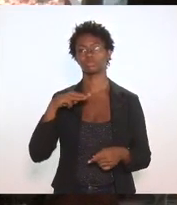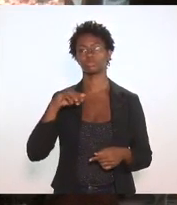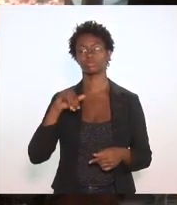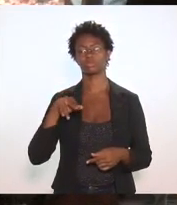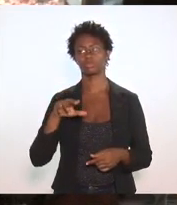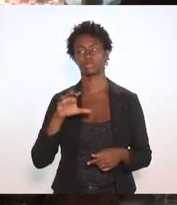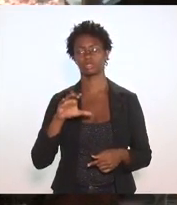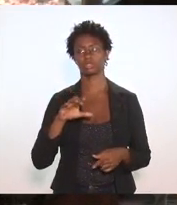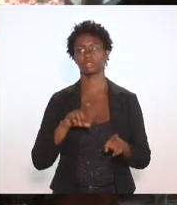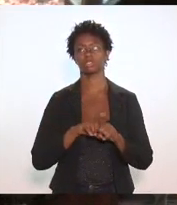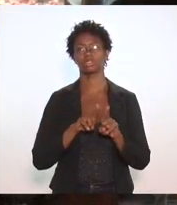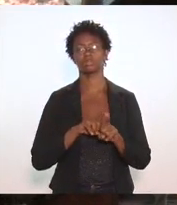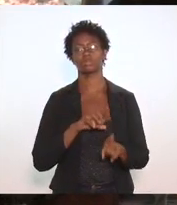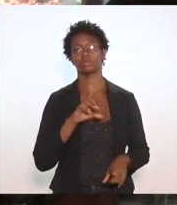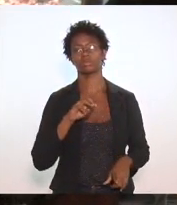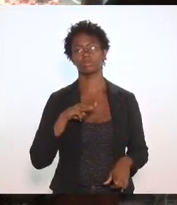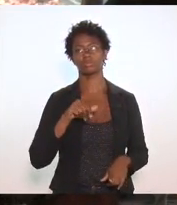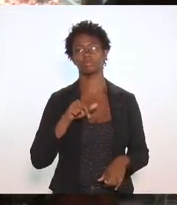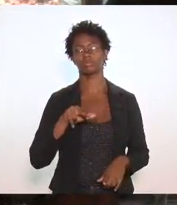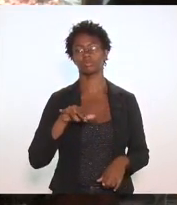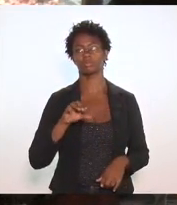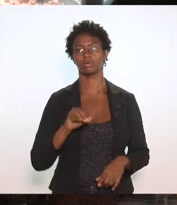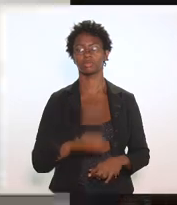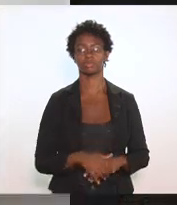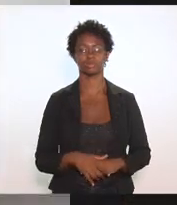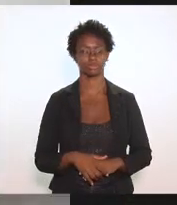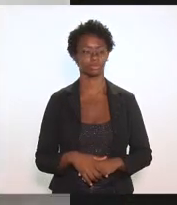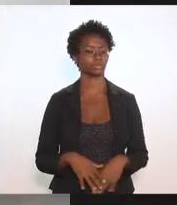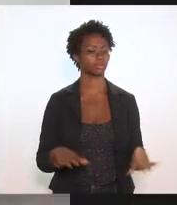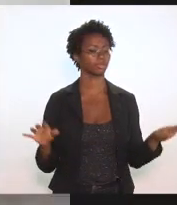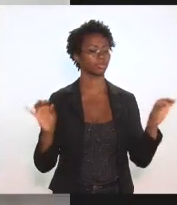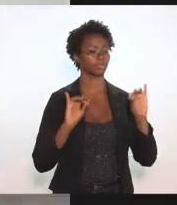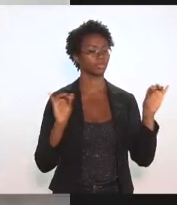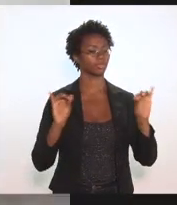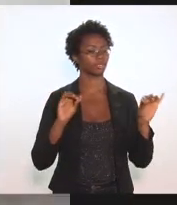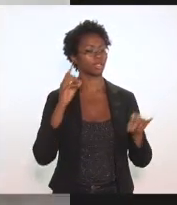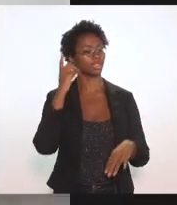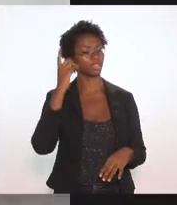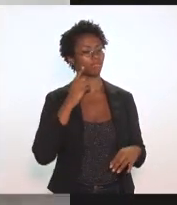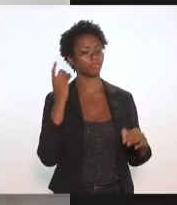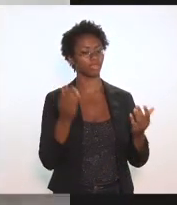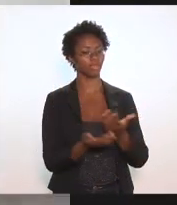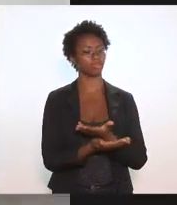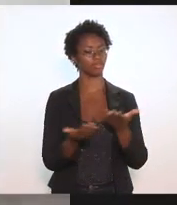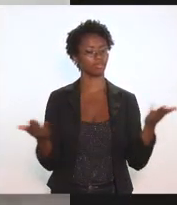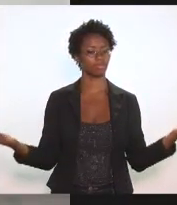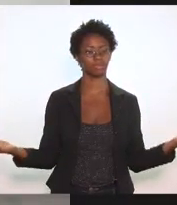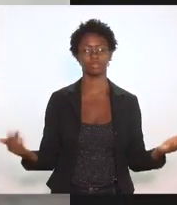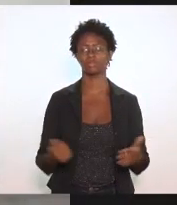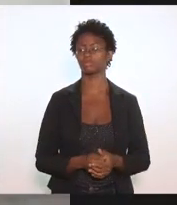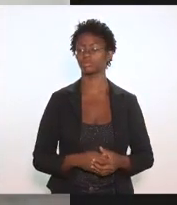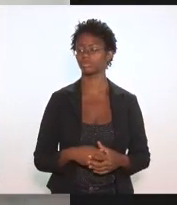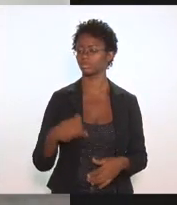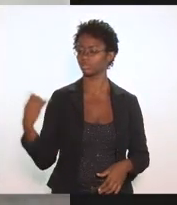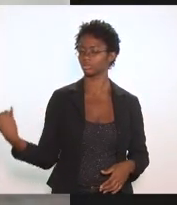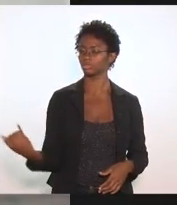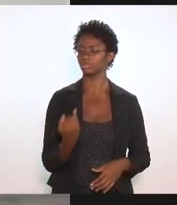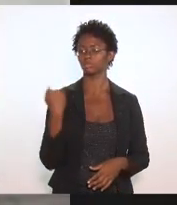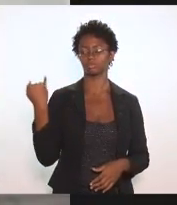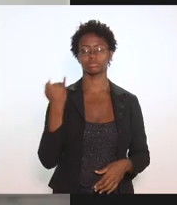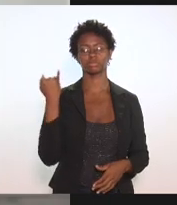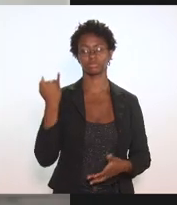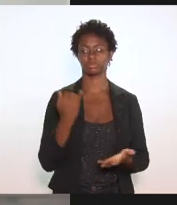Pacheco. Senhor presidente, senhoras deputadas, senhores deputados, é essencial a aprovação